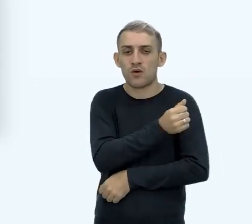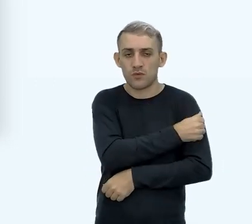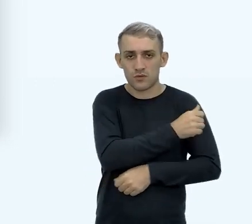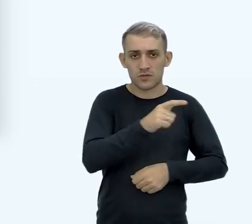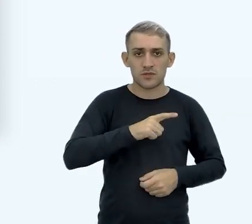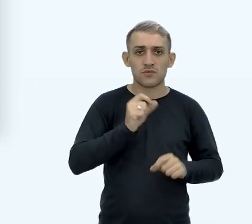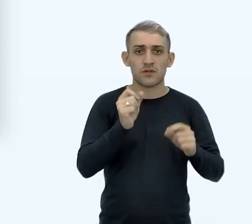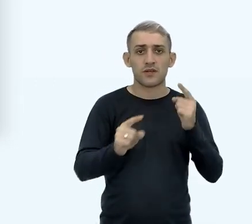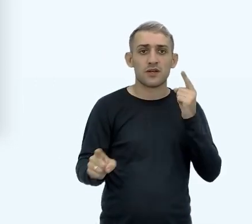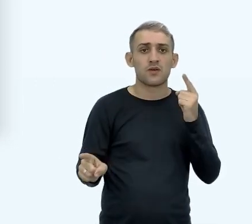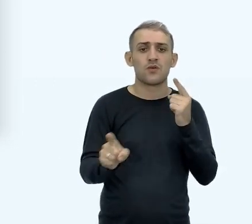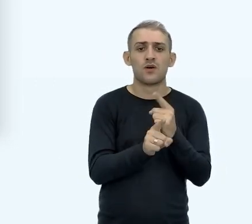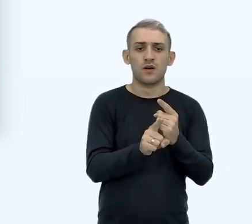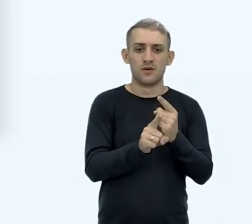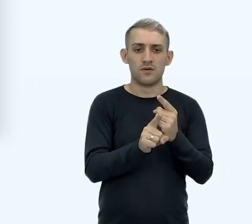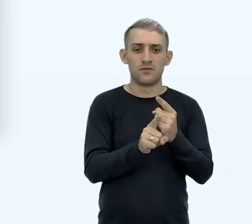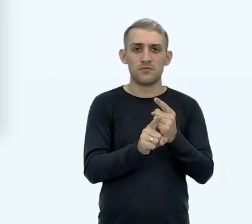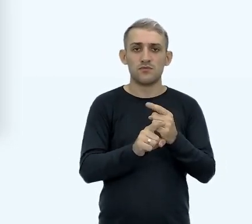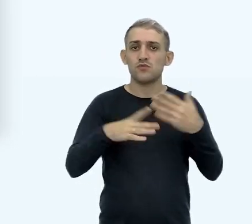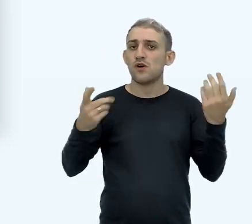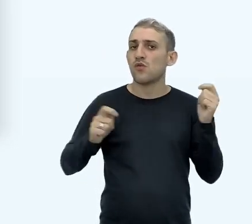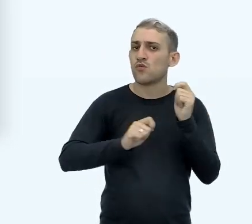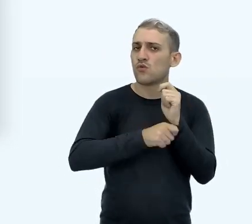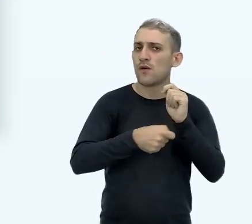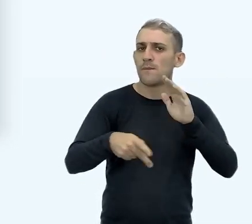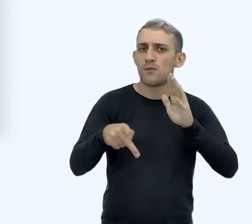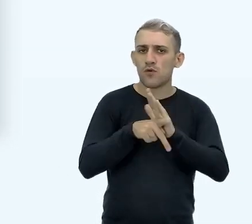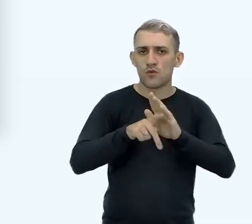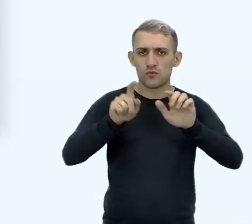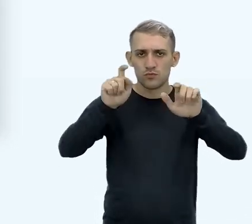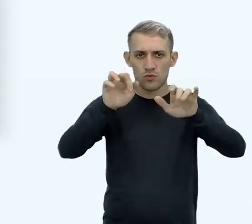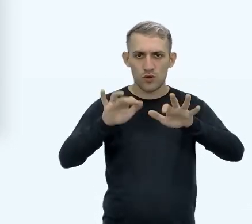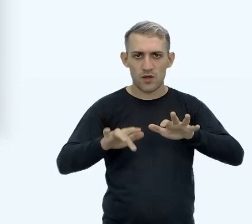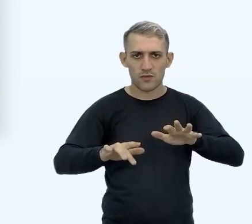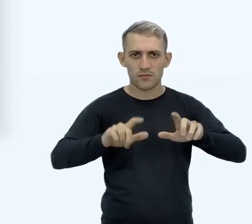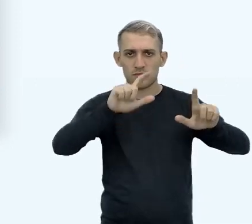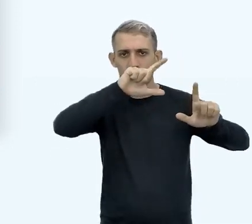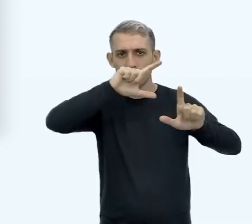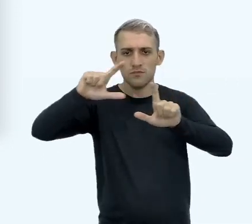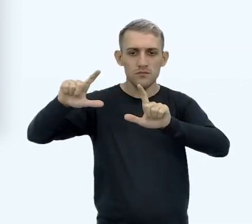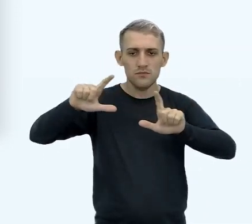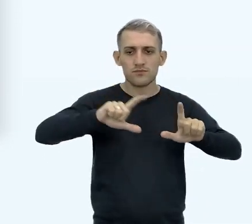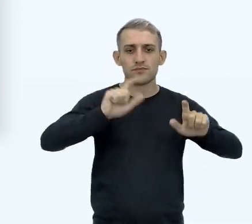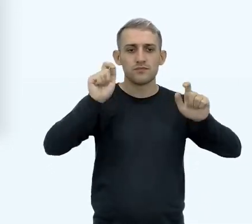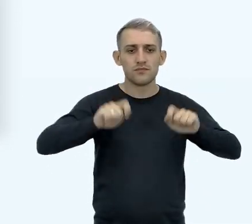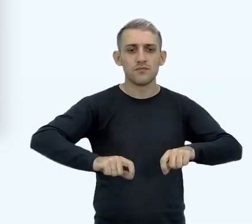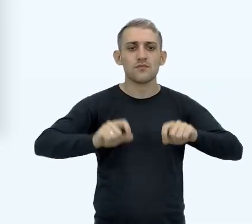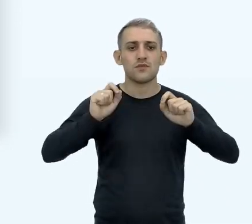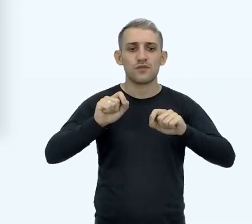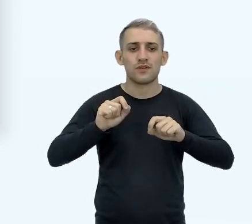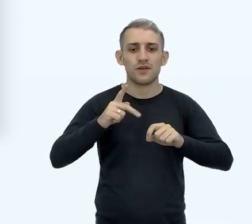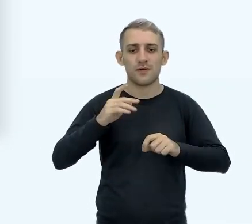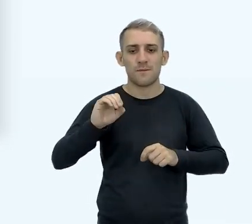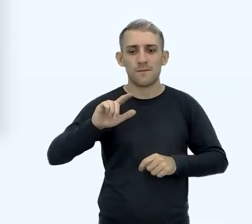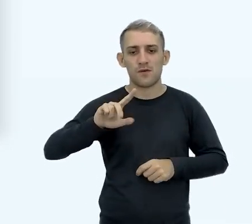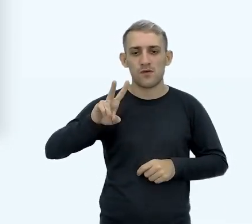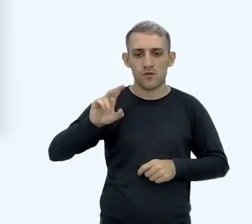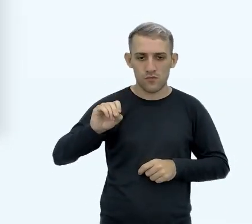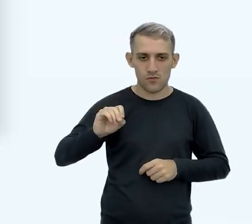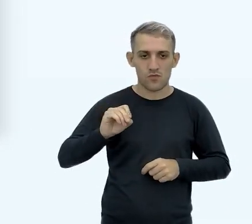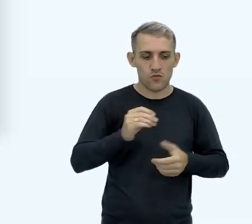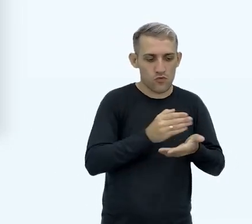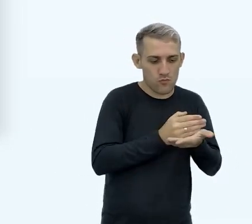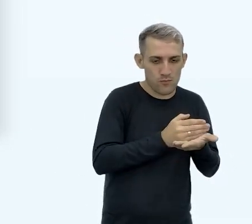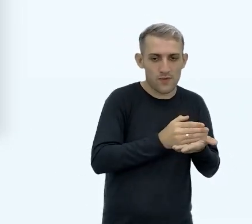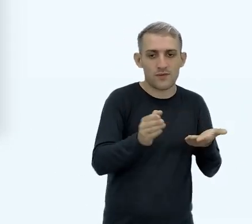que encontrar qual que era o código de programação em blocos para fazer com que um polvo saísse do início de um